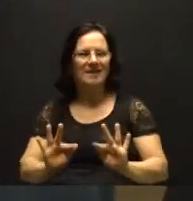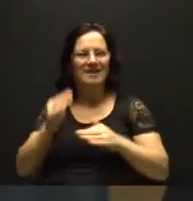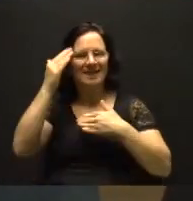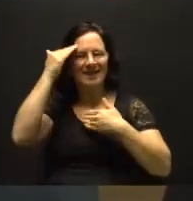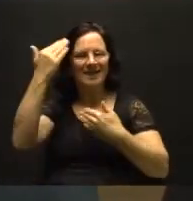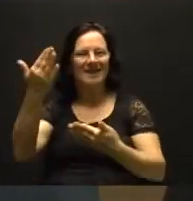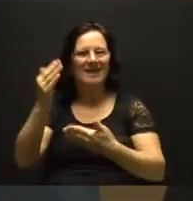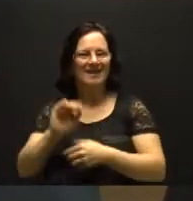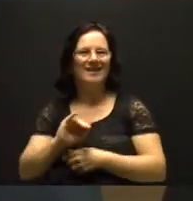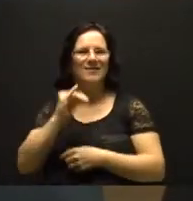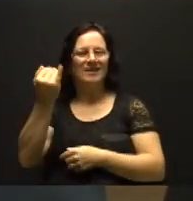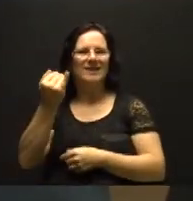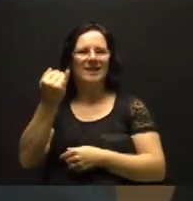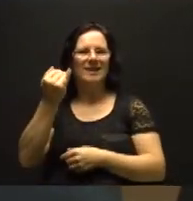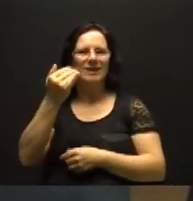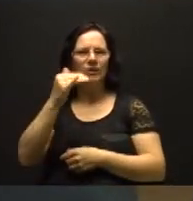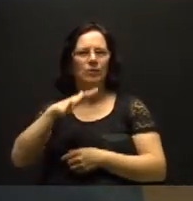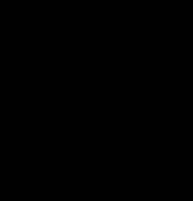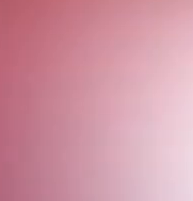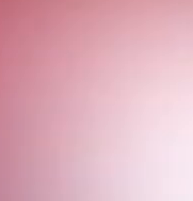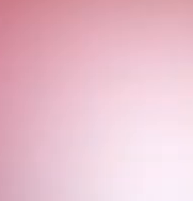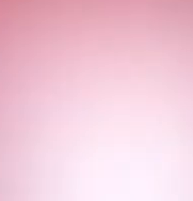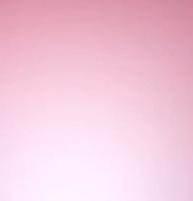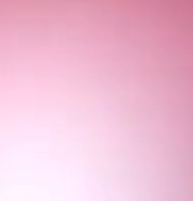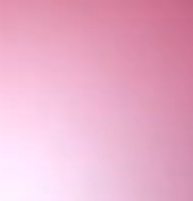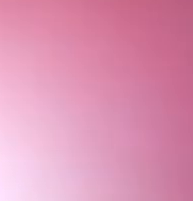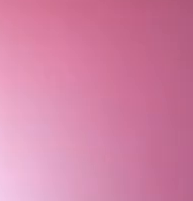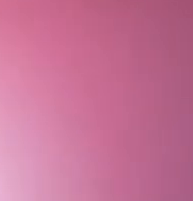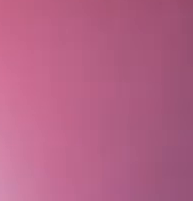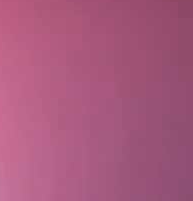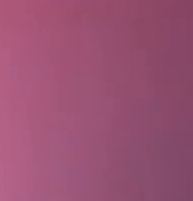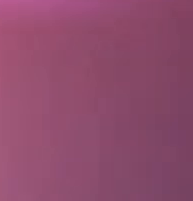agradeço essa oportunidade toda a cidade de cubatão